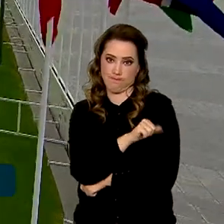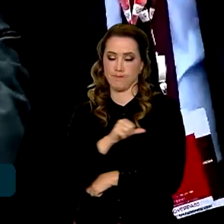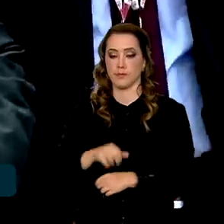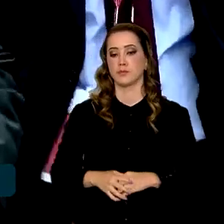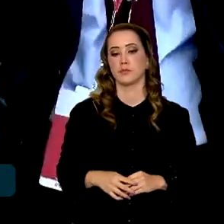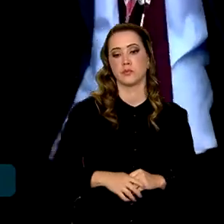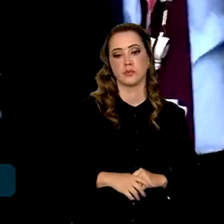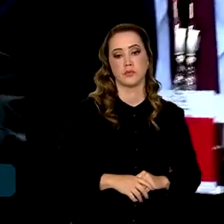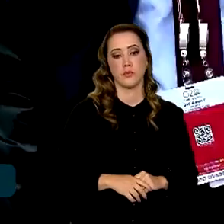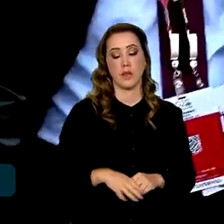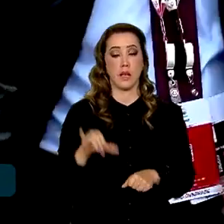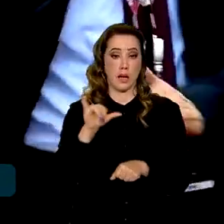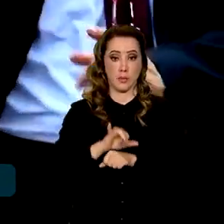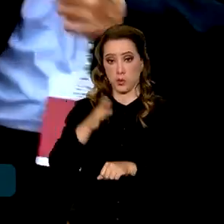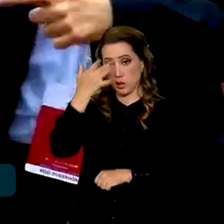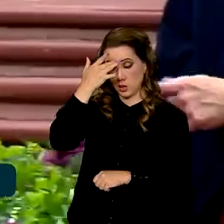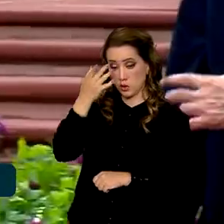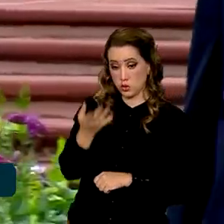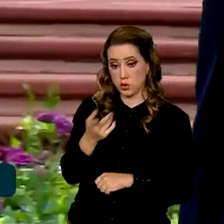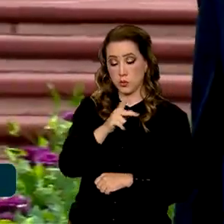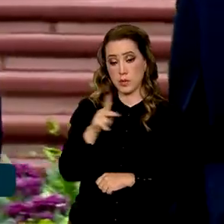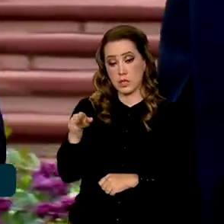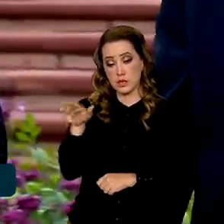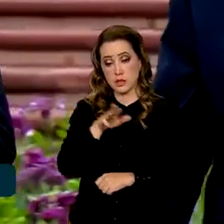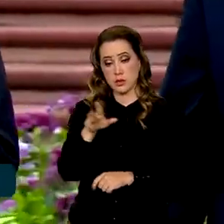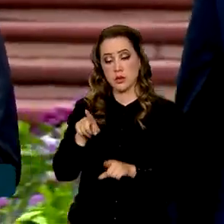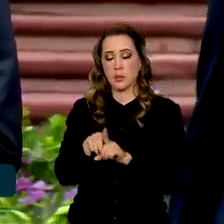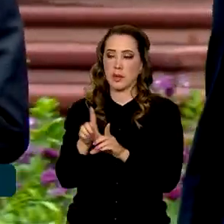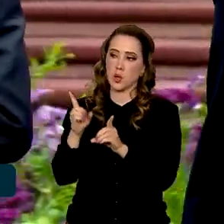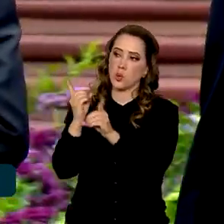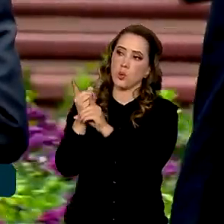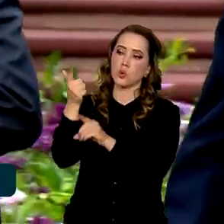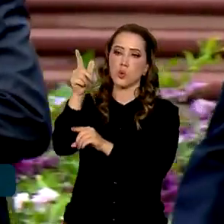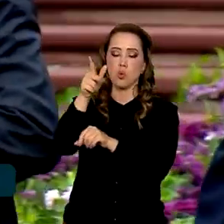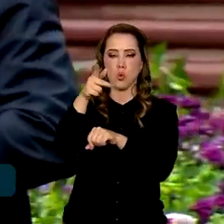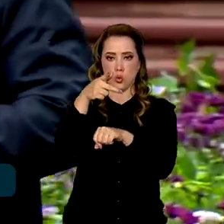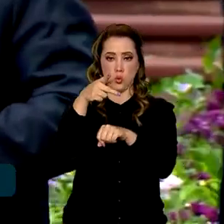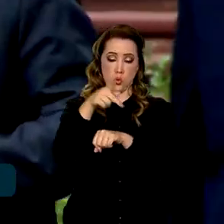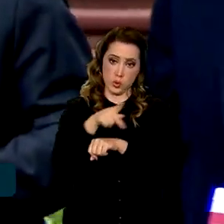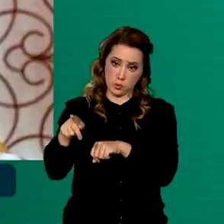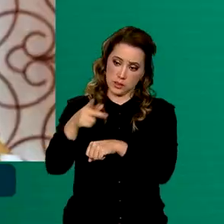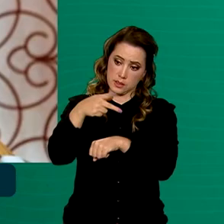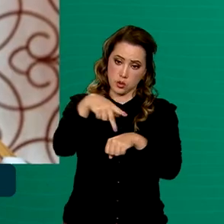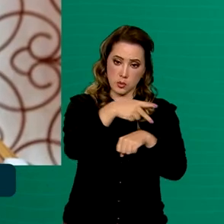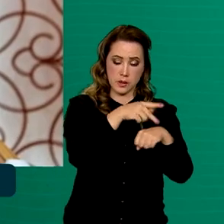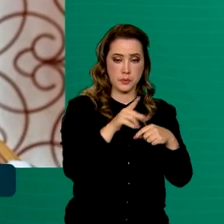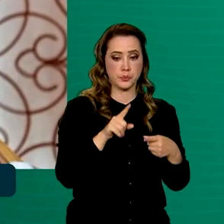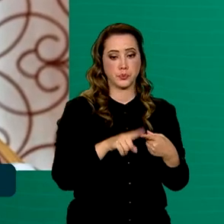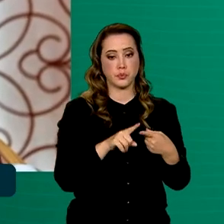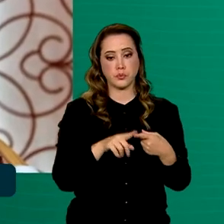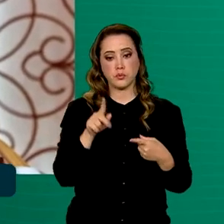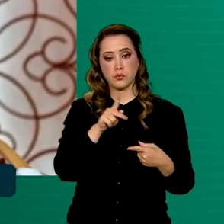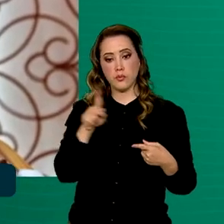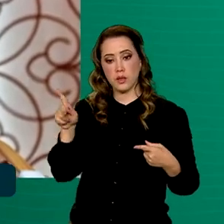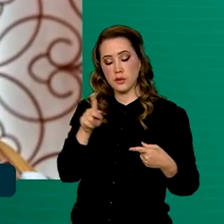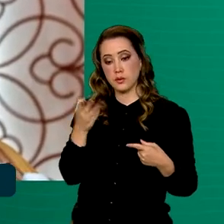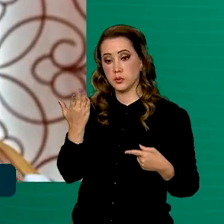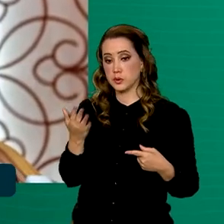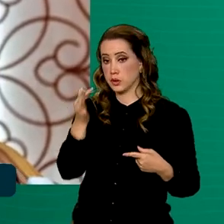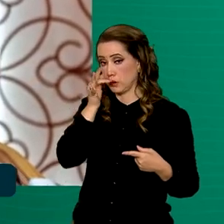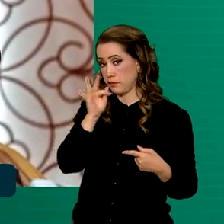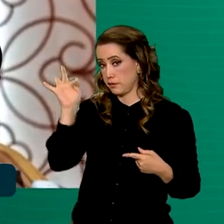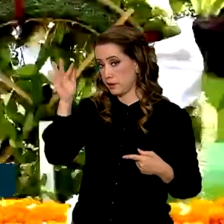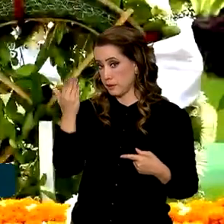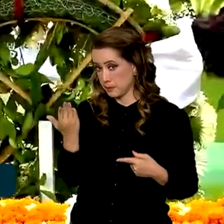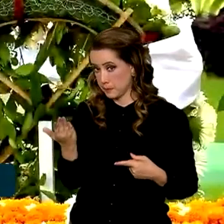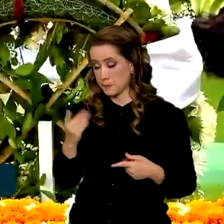o presidente Lula também participou de encontros bilaterais com chefes de Estado, entre eles o presidente francês